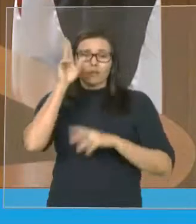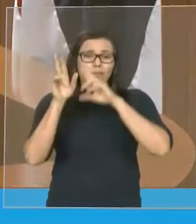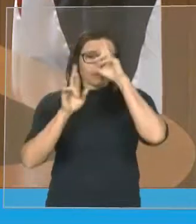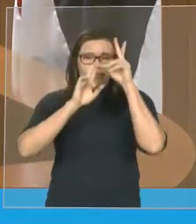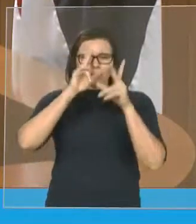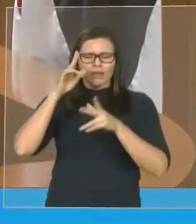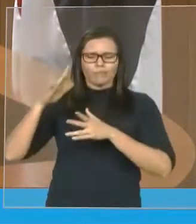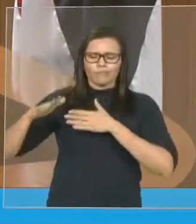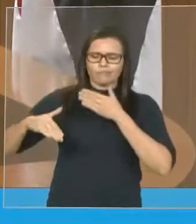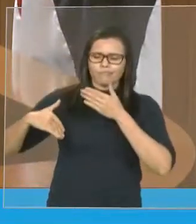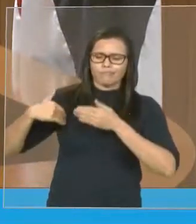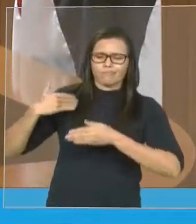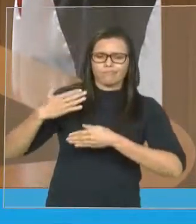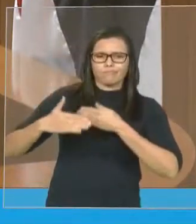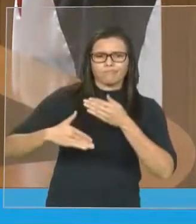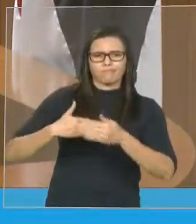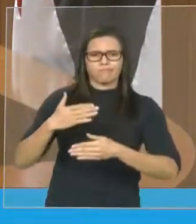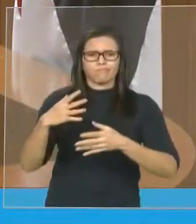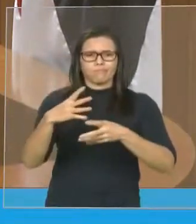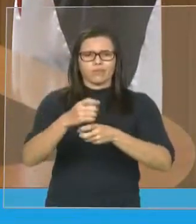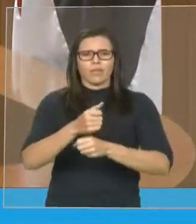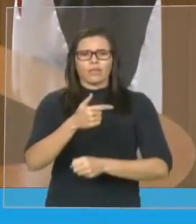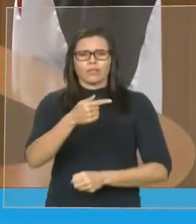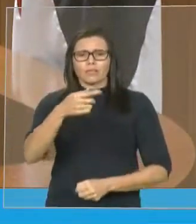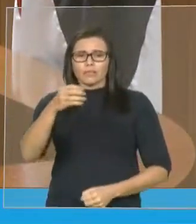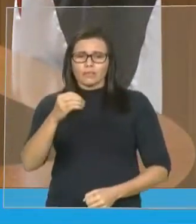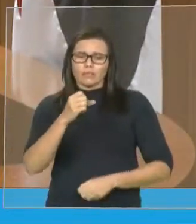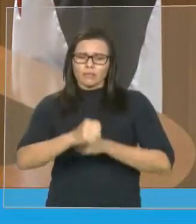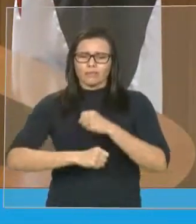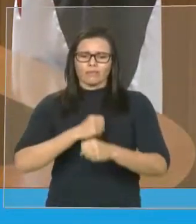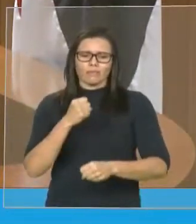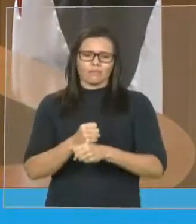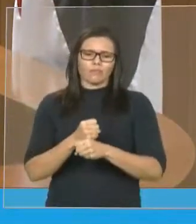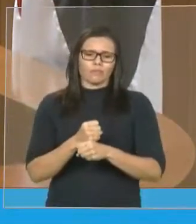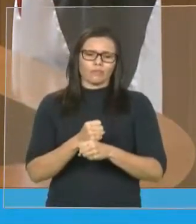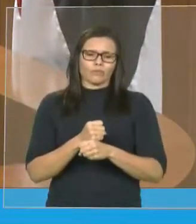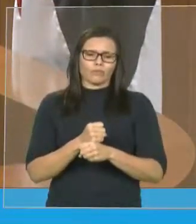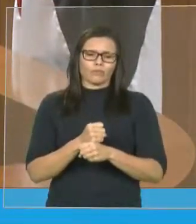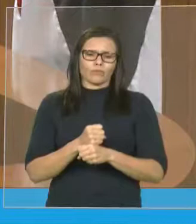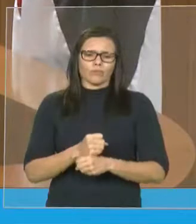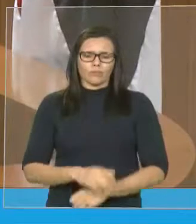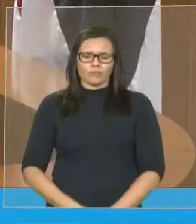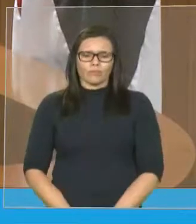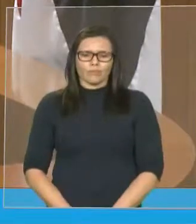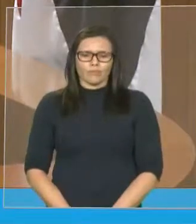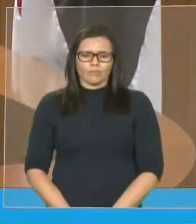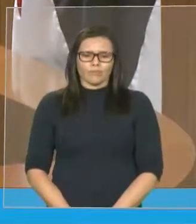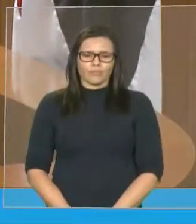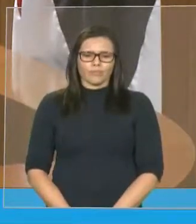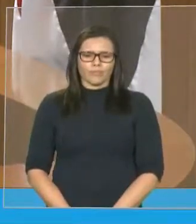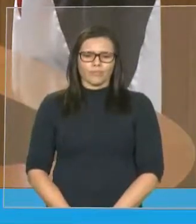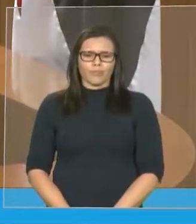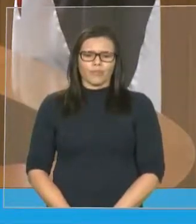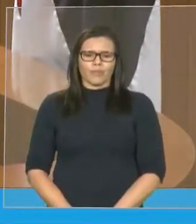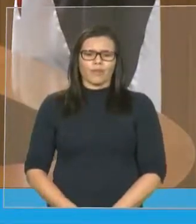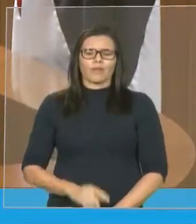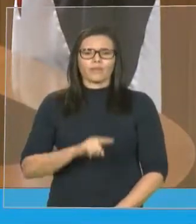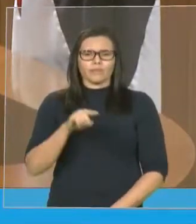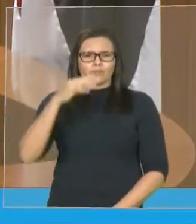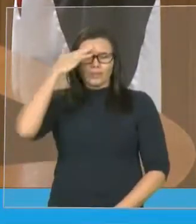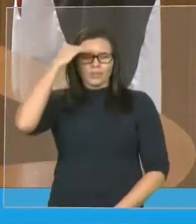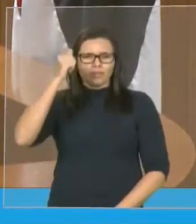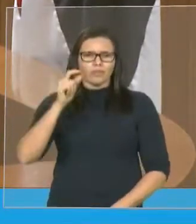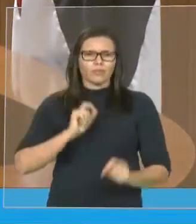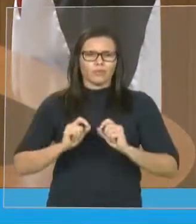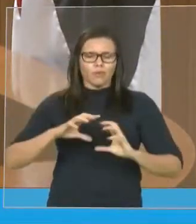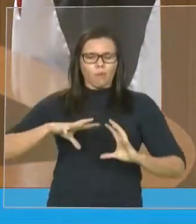desses 70 anos, sintonizado com a energia que move hoje todo o controle externo brasileiro, que se volta para o